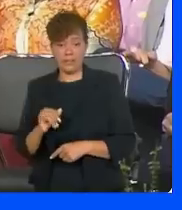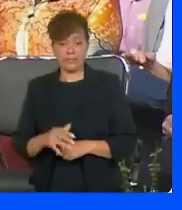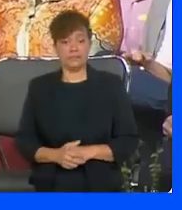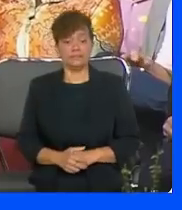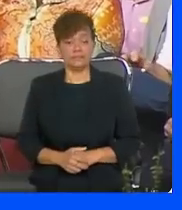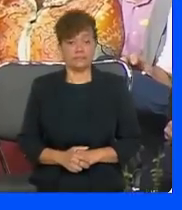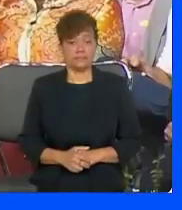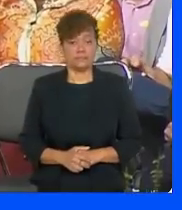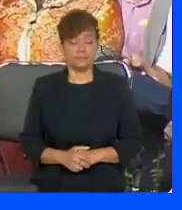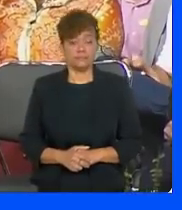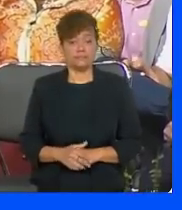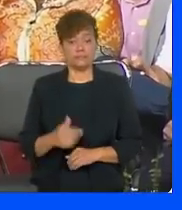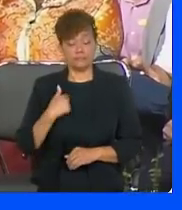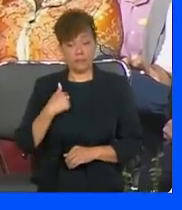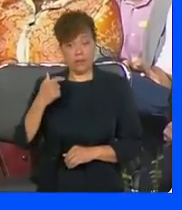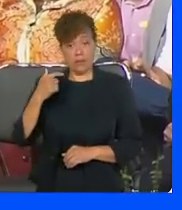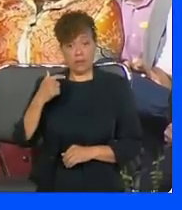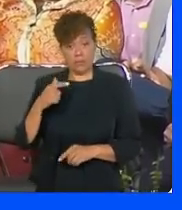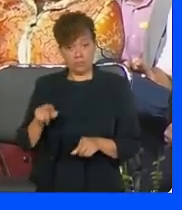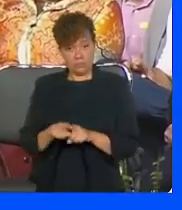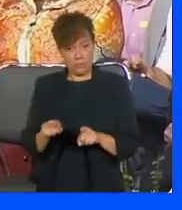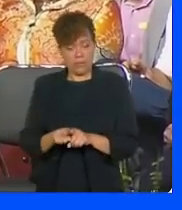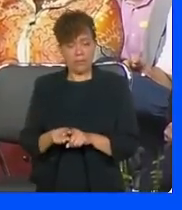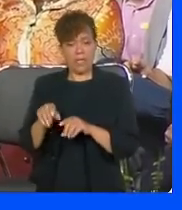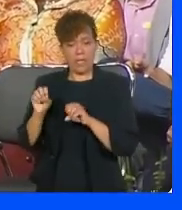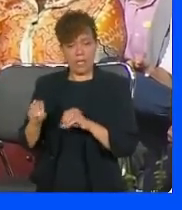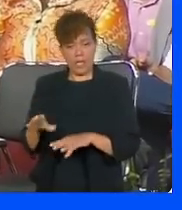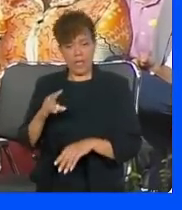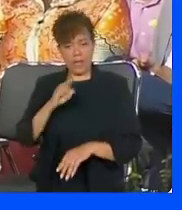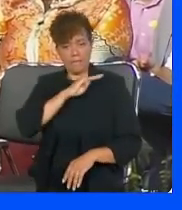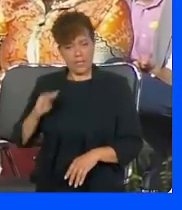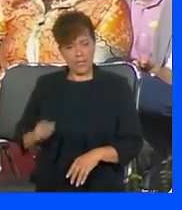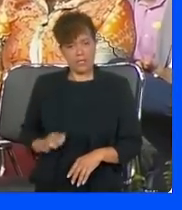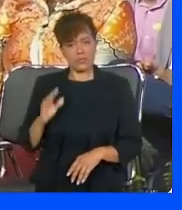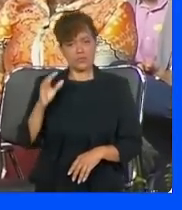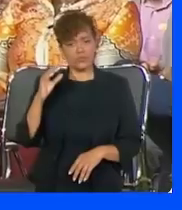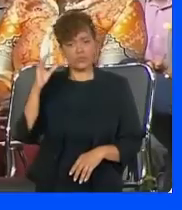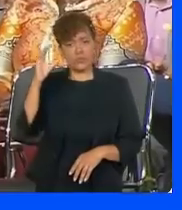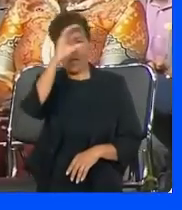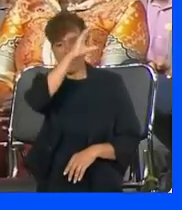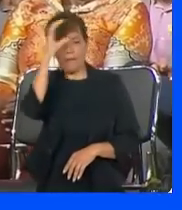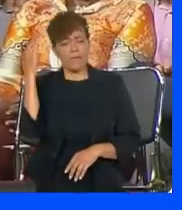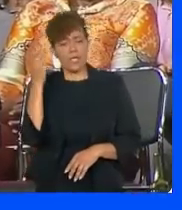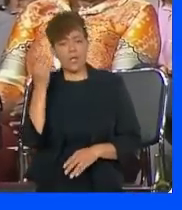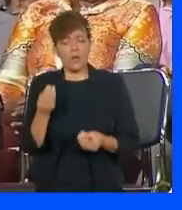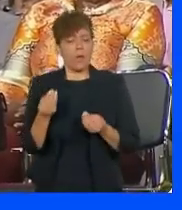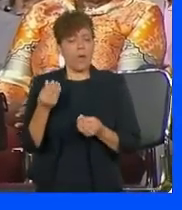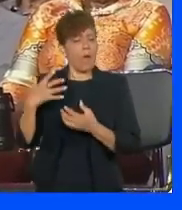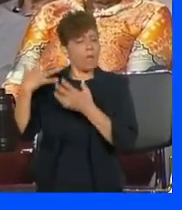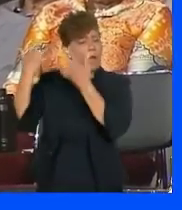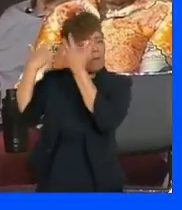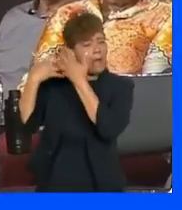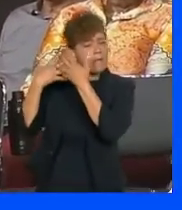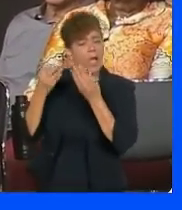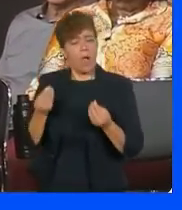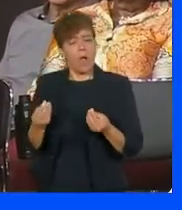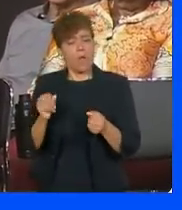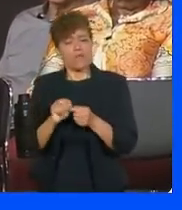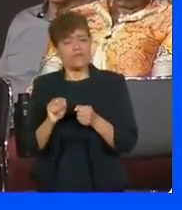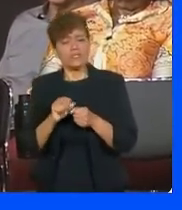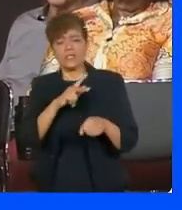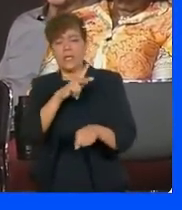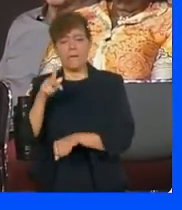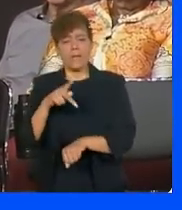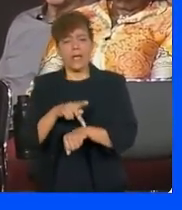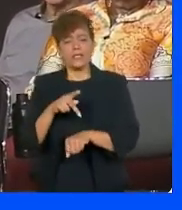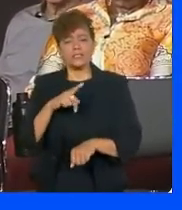aí, eu e o Camilo, que é o ministro da Educação, fiquei pensando, o que a gente vai fazer com um país que